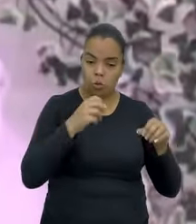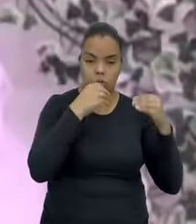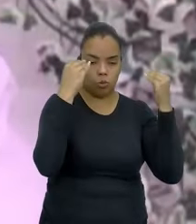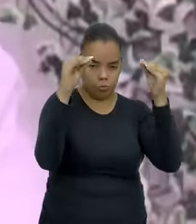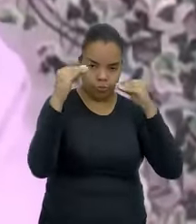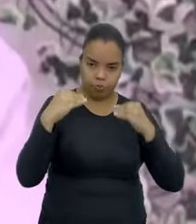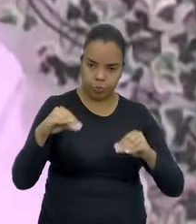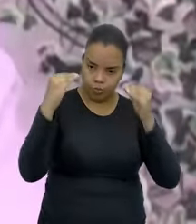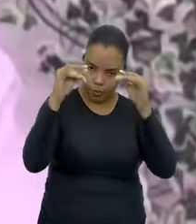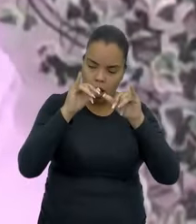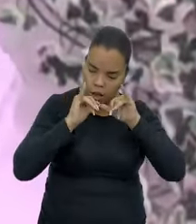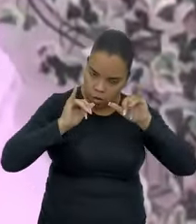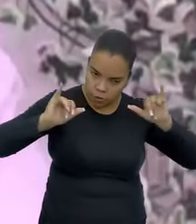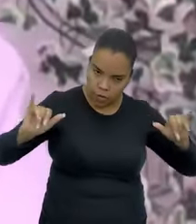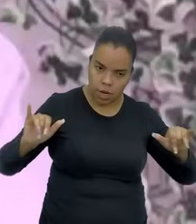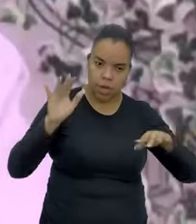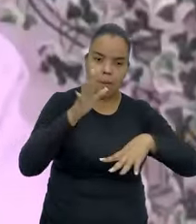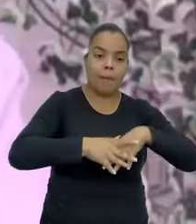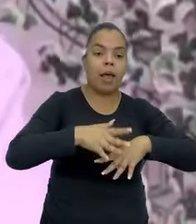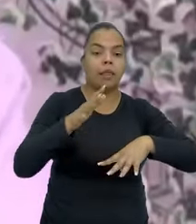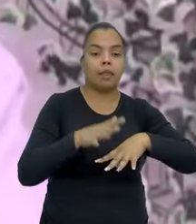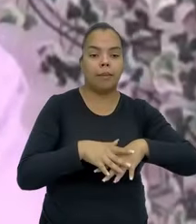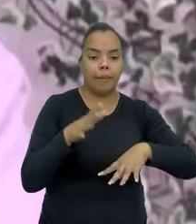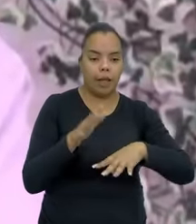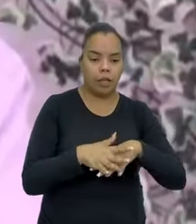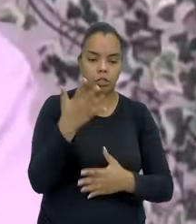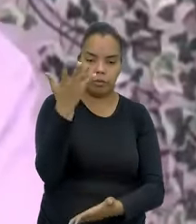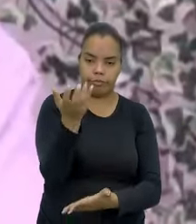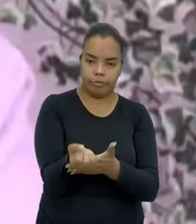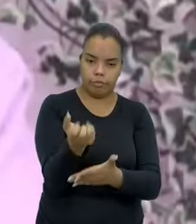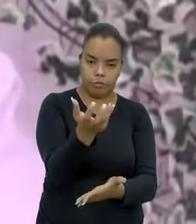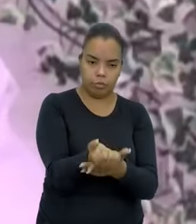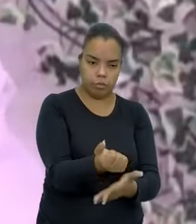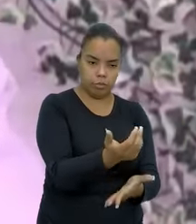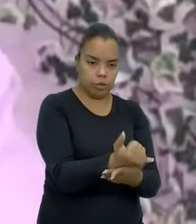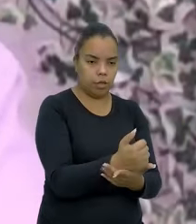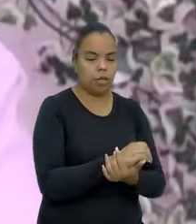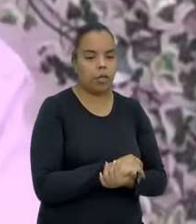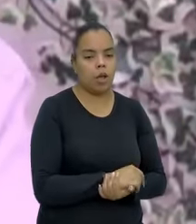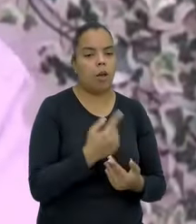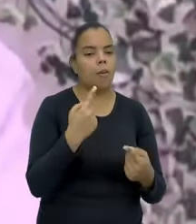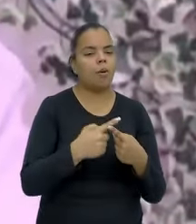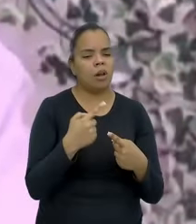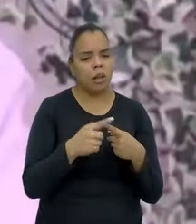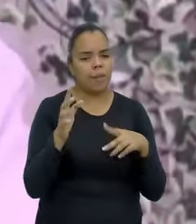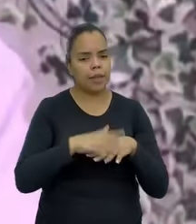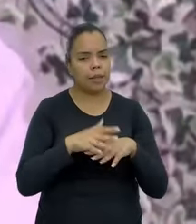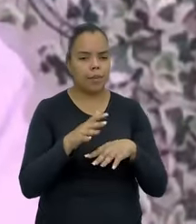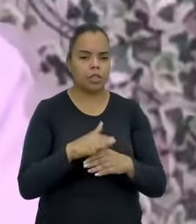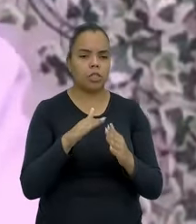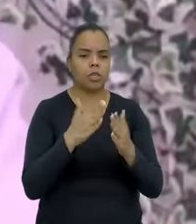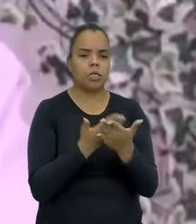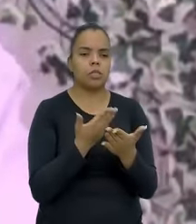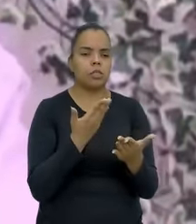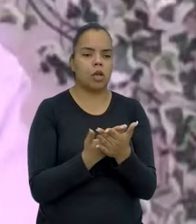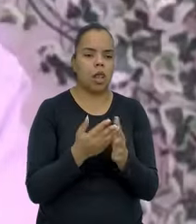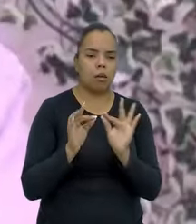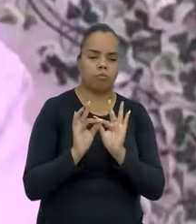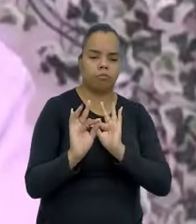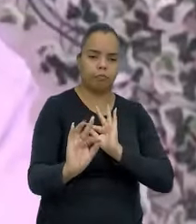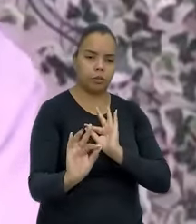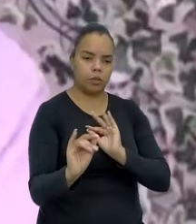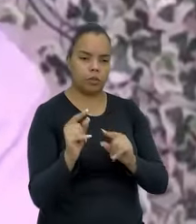muitas vezes nós não compreendemos porque porque essa matemática hoje da escola ela tomou com